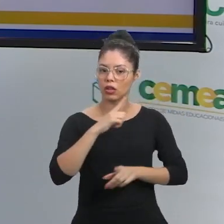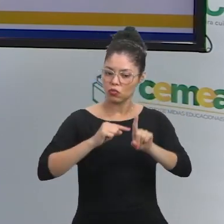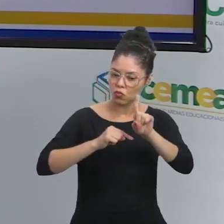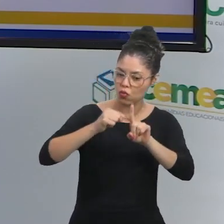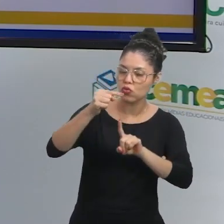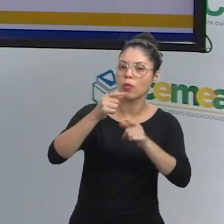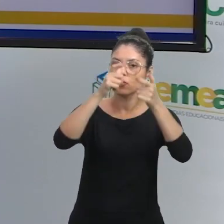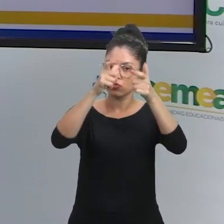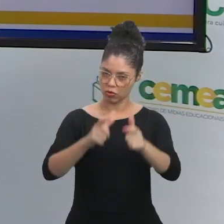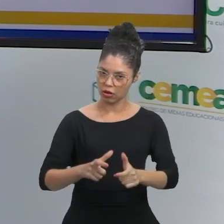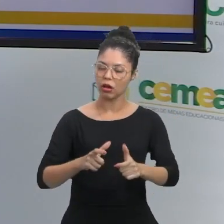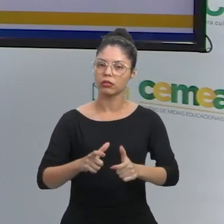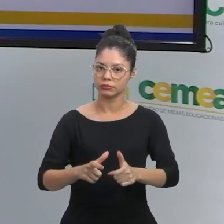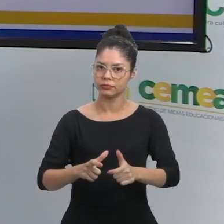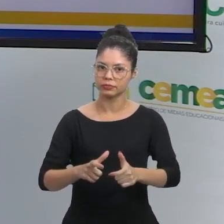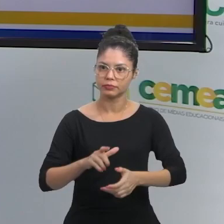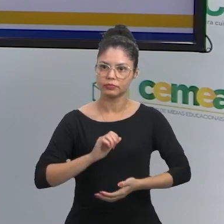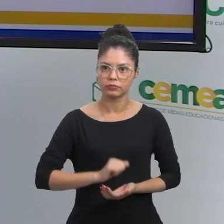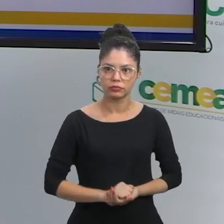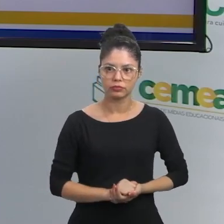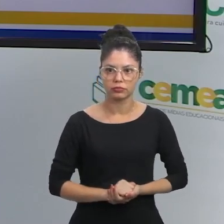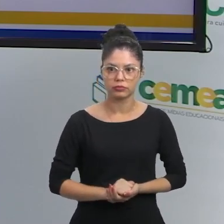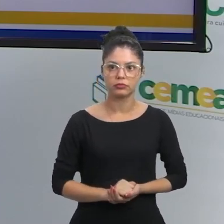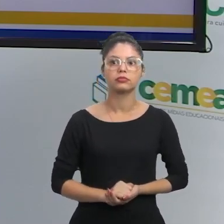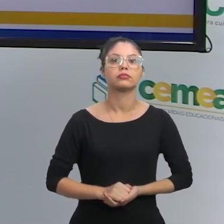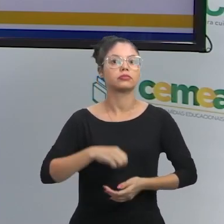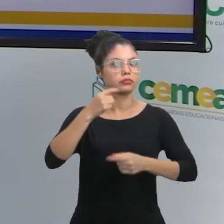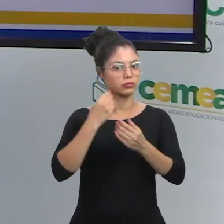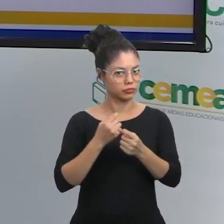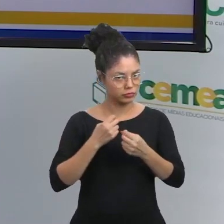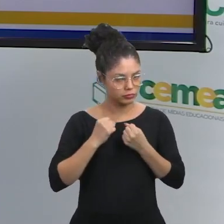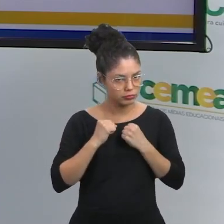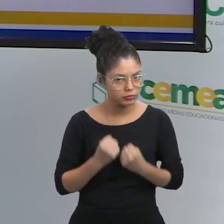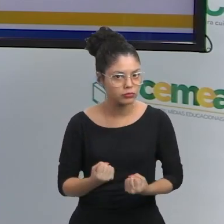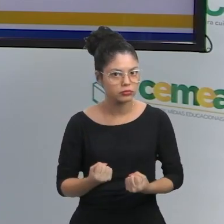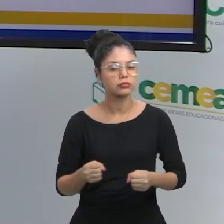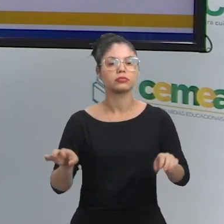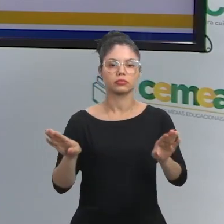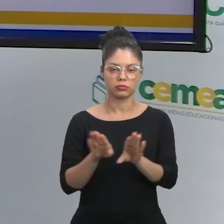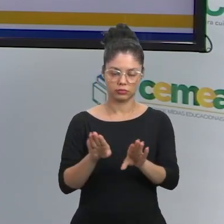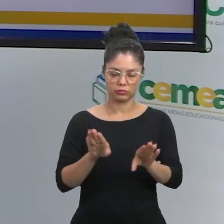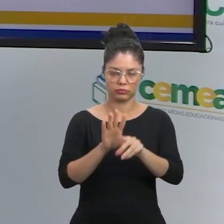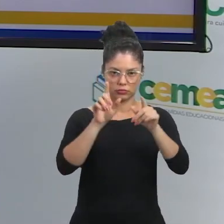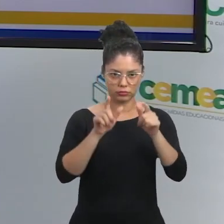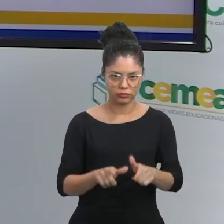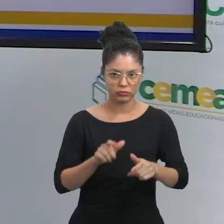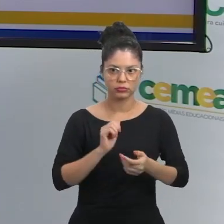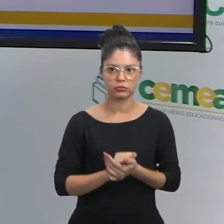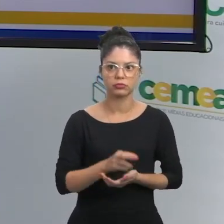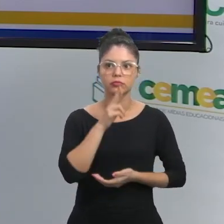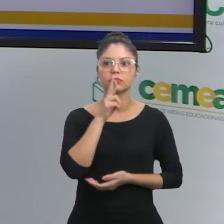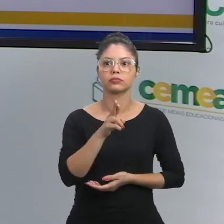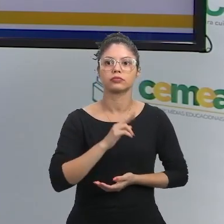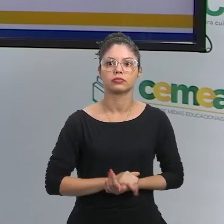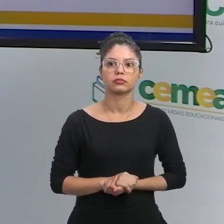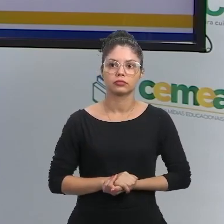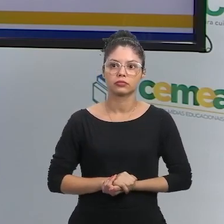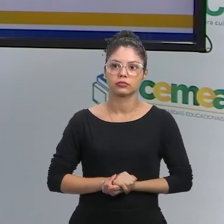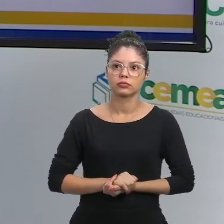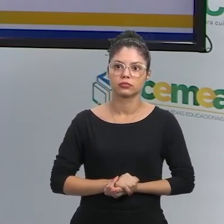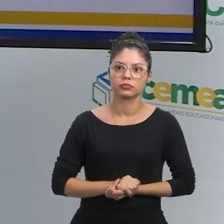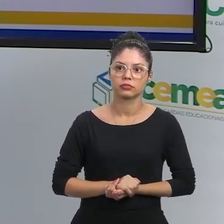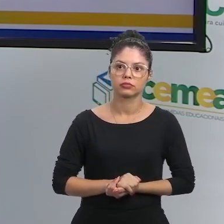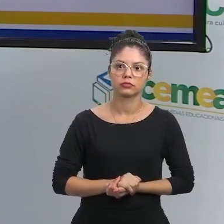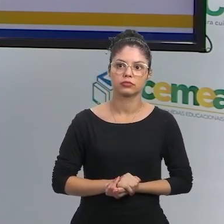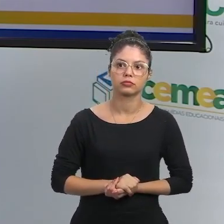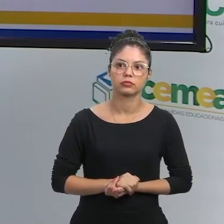ocupa um lugar, no espaço. Então, tem peso e tem espaço. Então, baseado nisso, me responde aí.